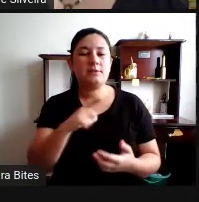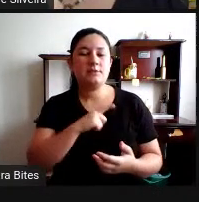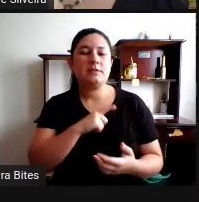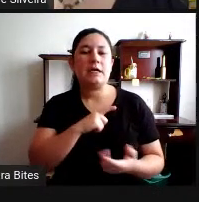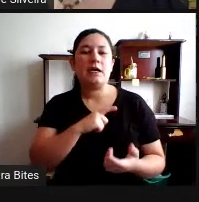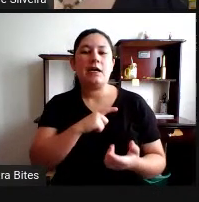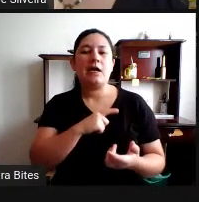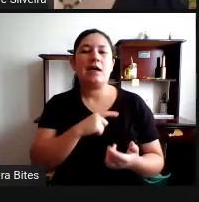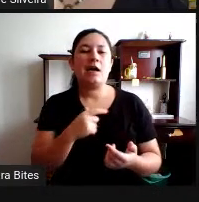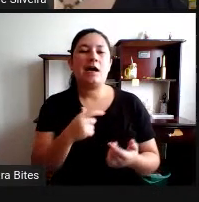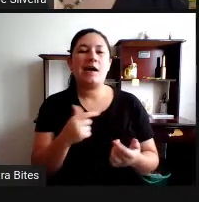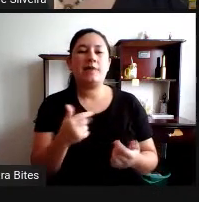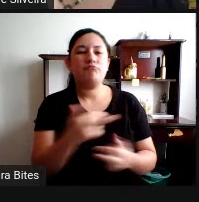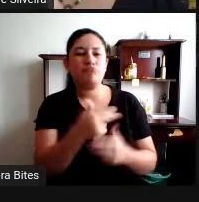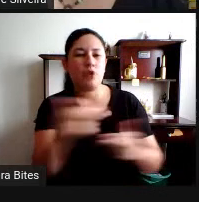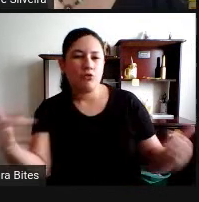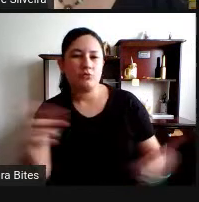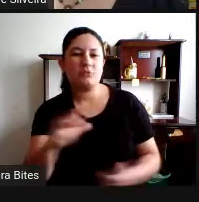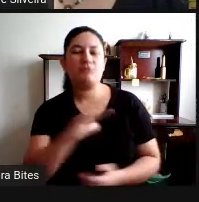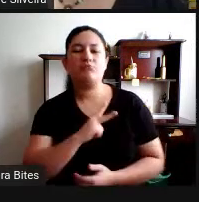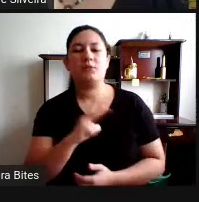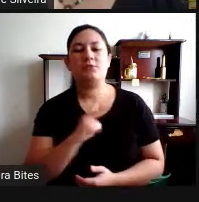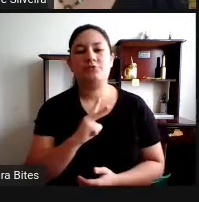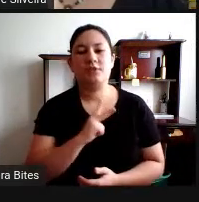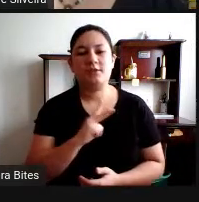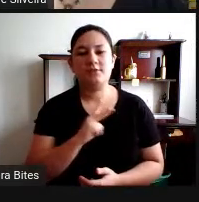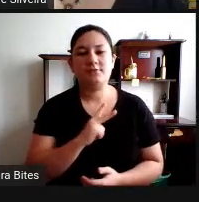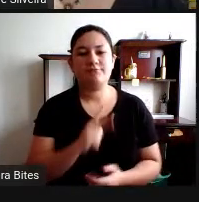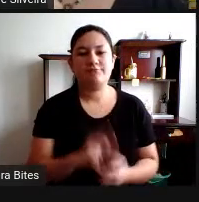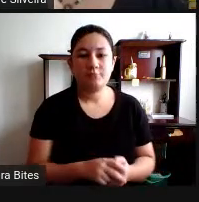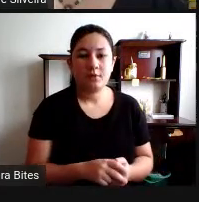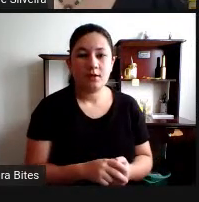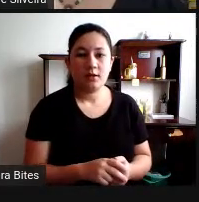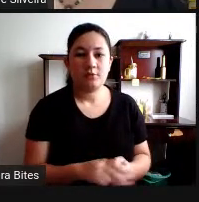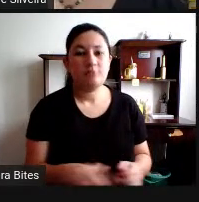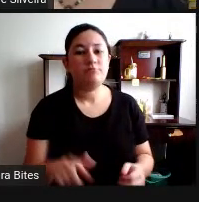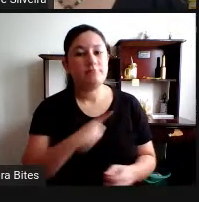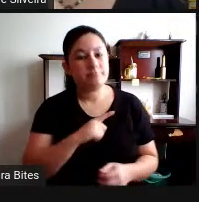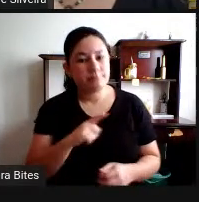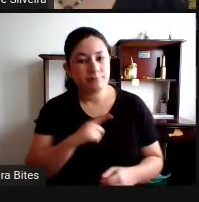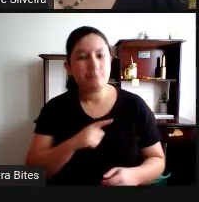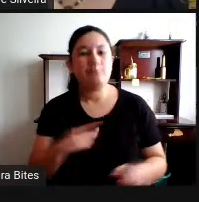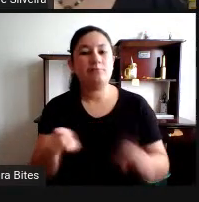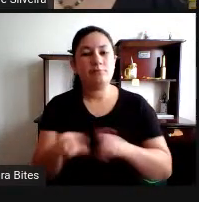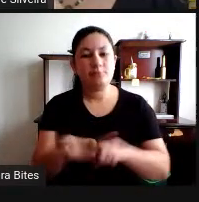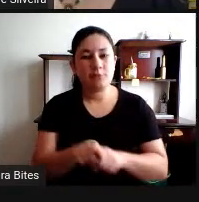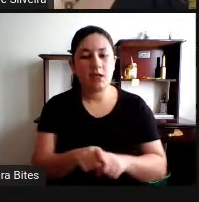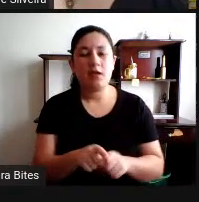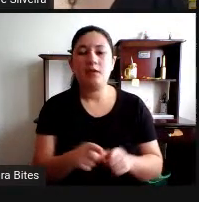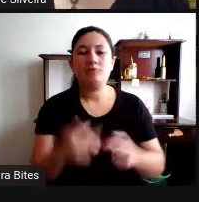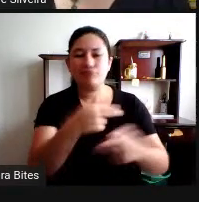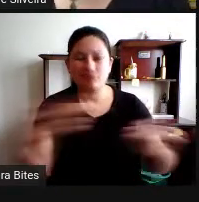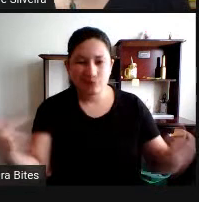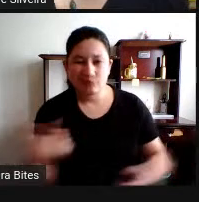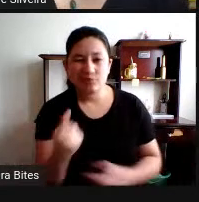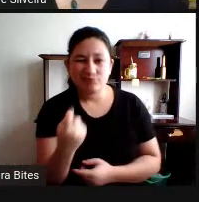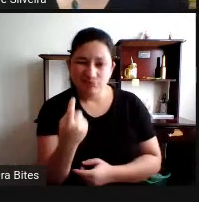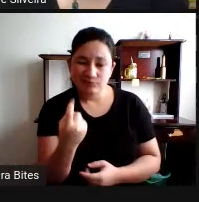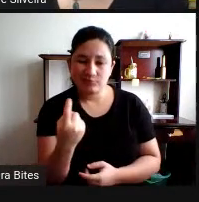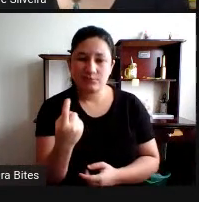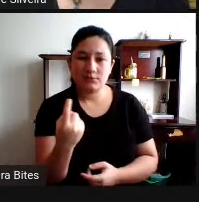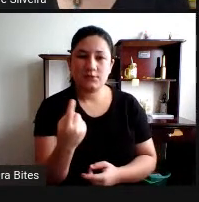Ainda se pode supor que alguns fatores singulares ligados à experiência de cada sujeito podem